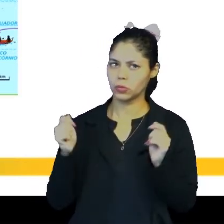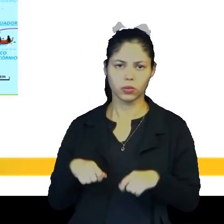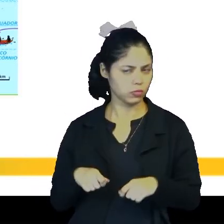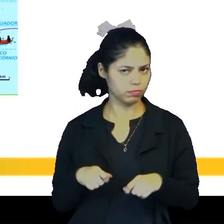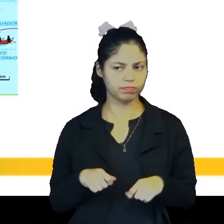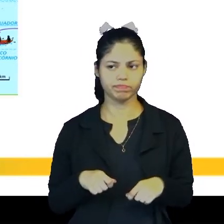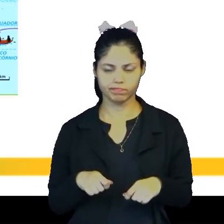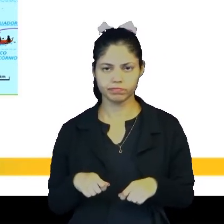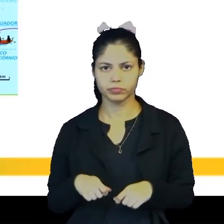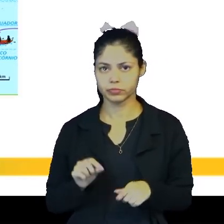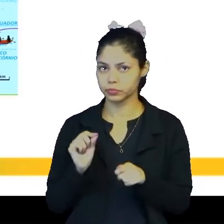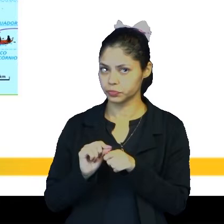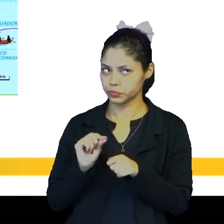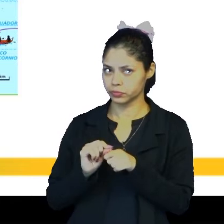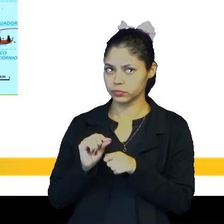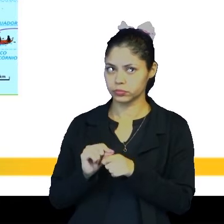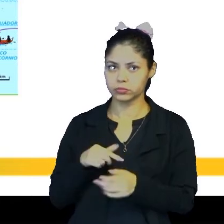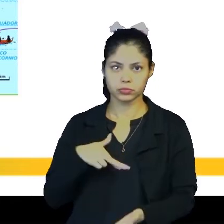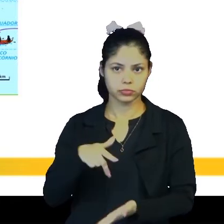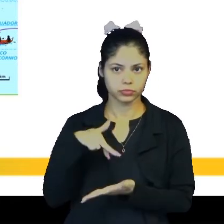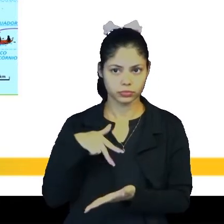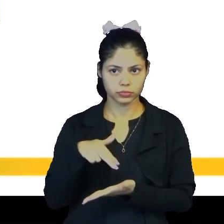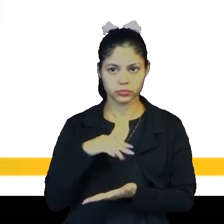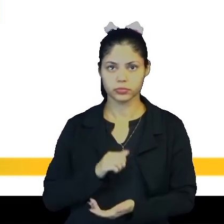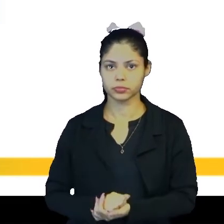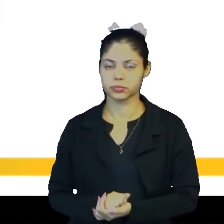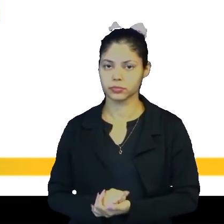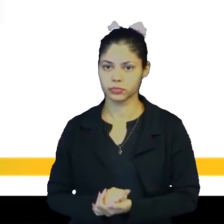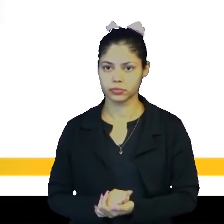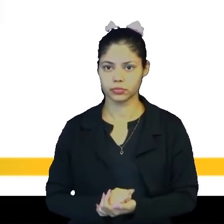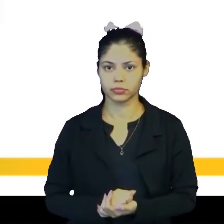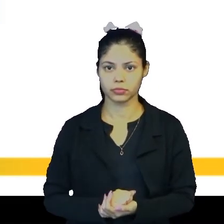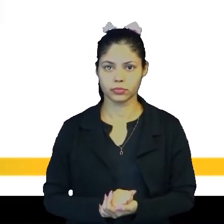possível rota que teria sido feita a pé.